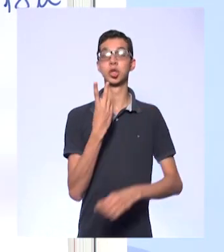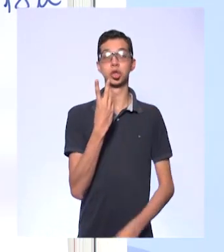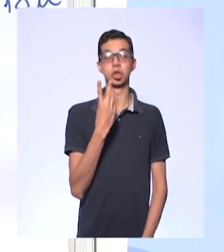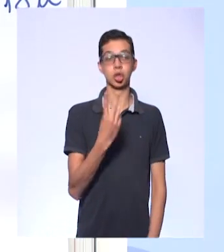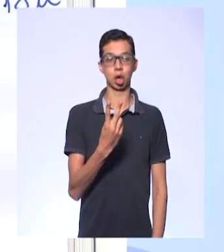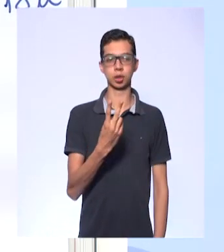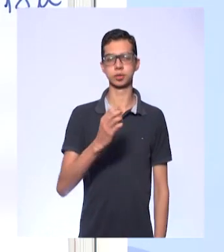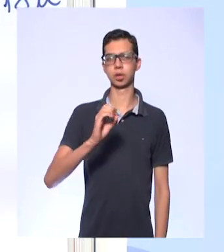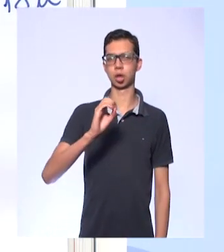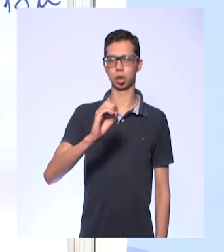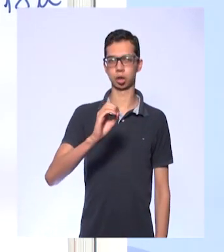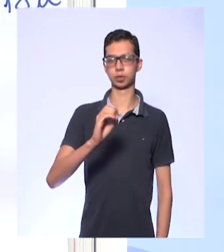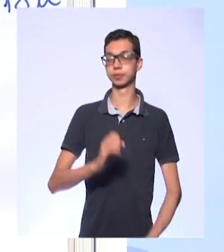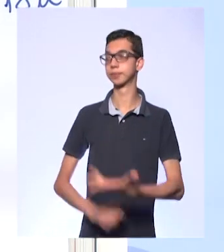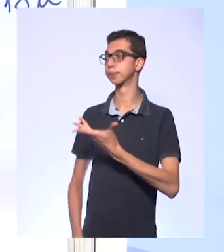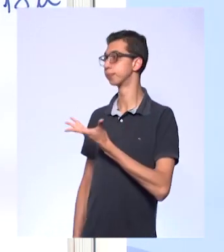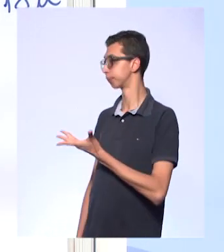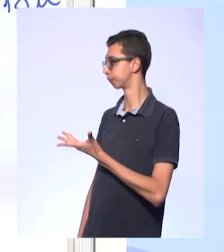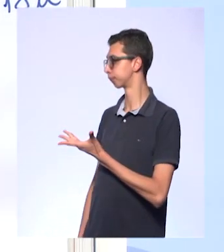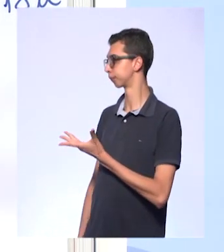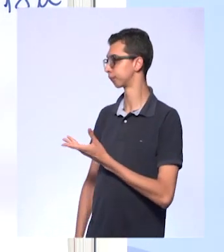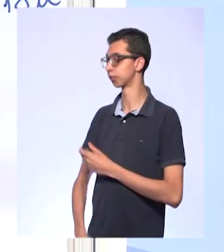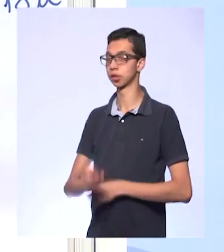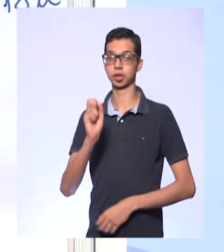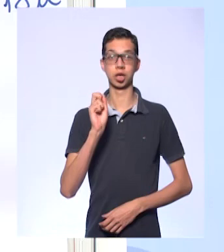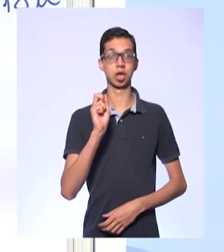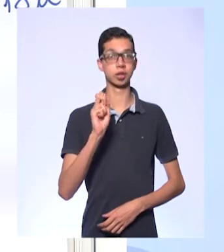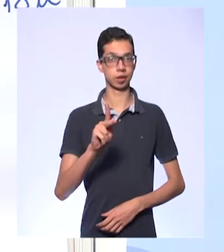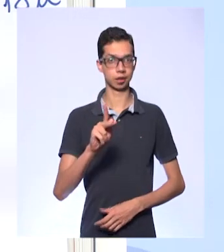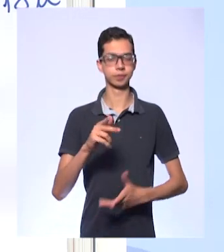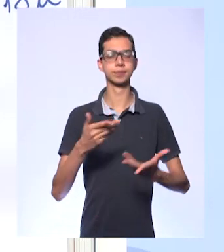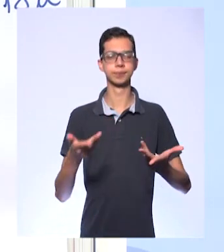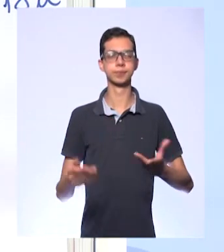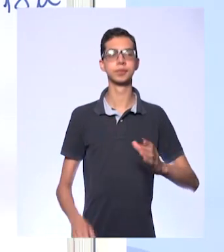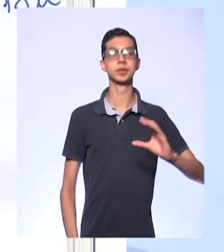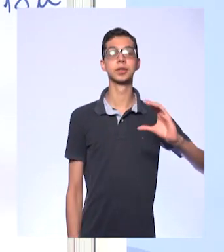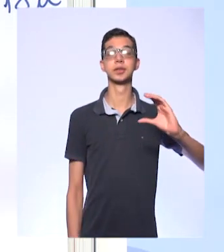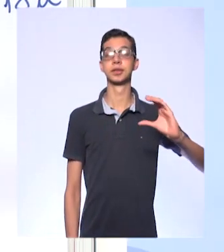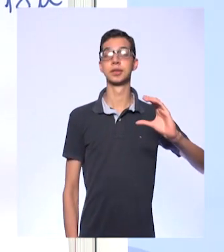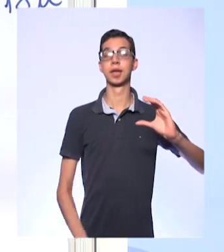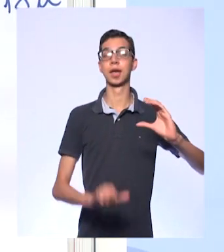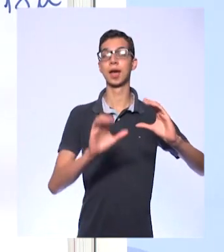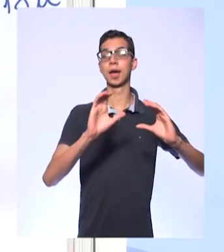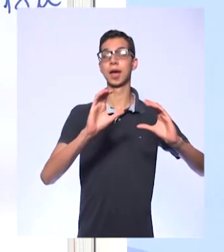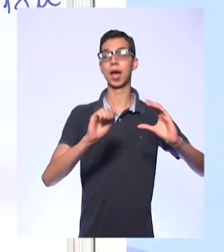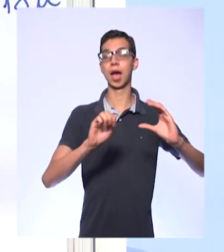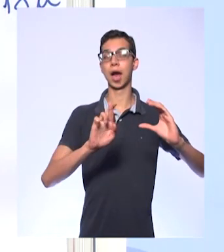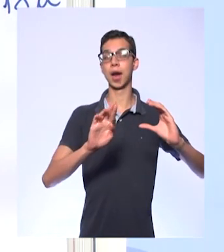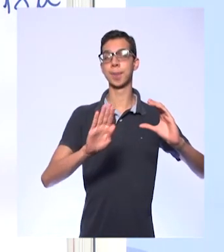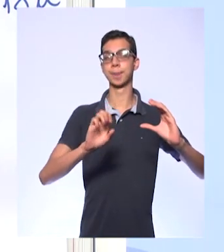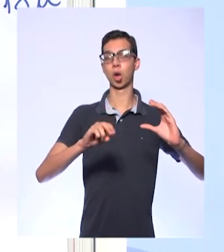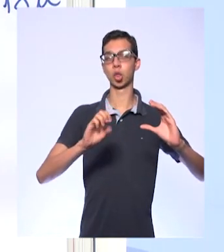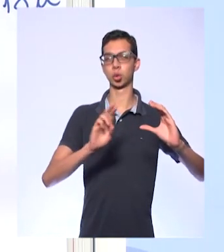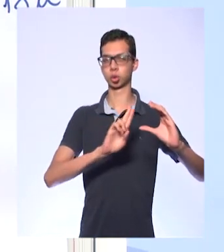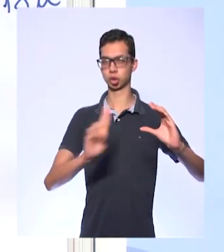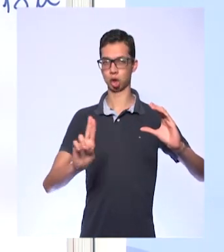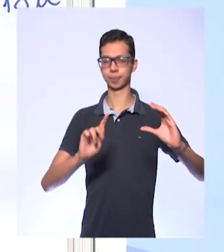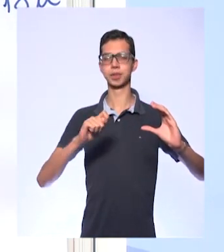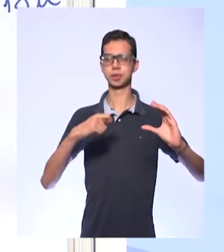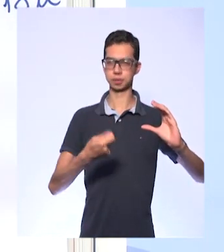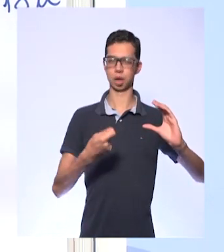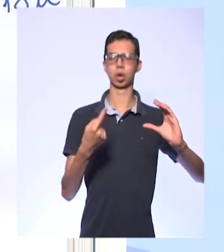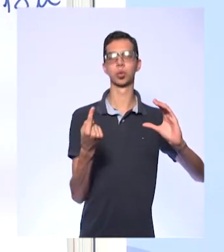oxigênio. Perfeito? Eu sigo o carbono, quem consultou na tabela, ou conseguiu printar, o carbono